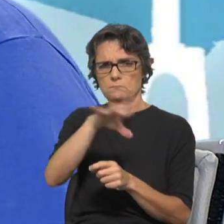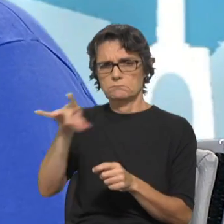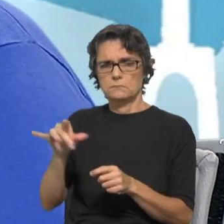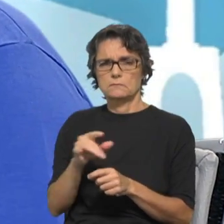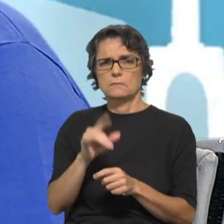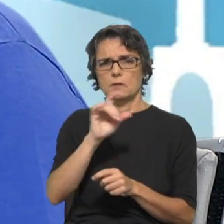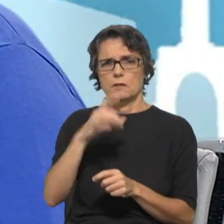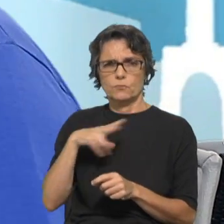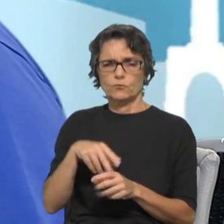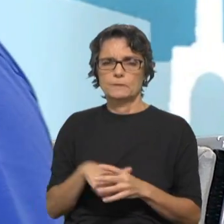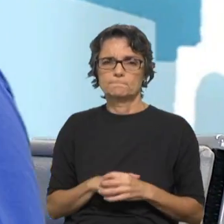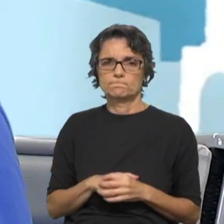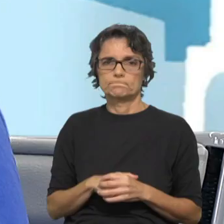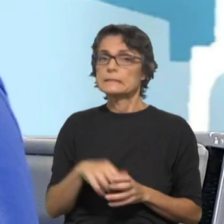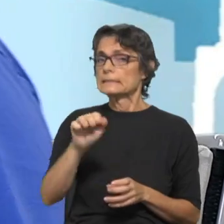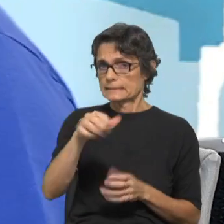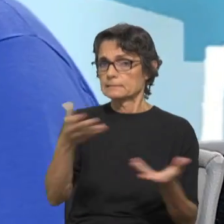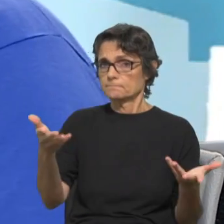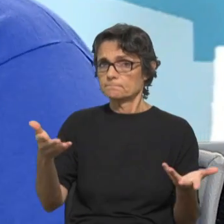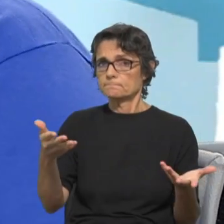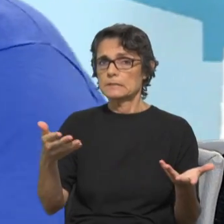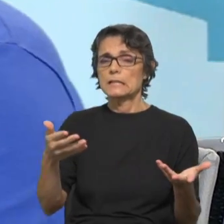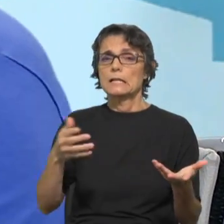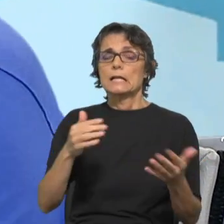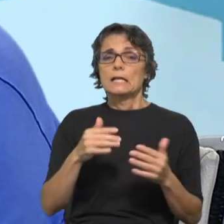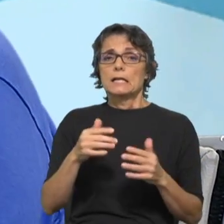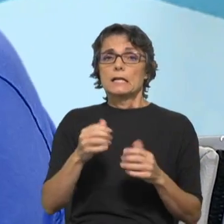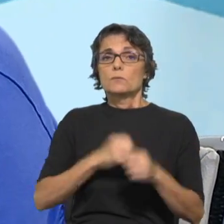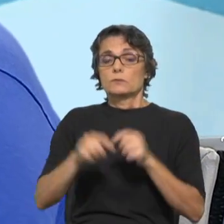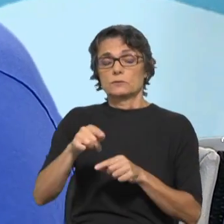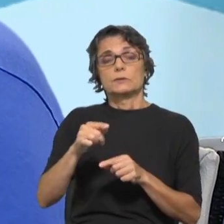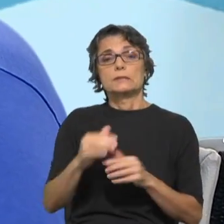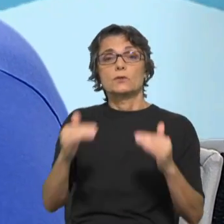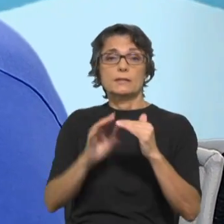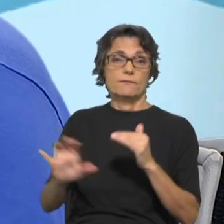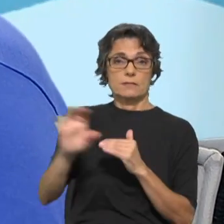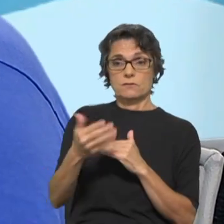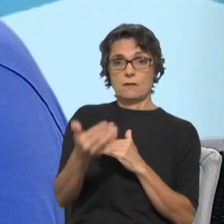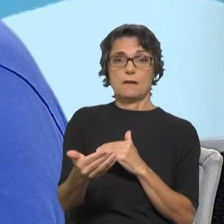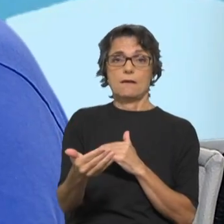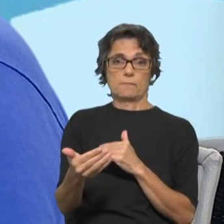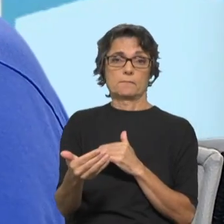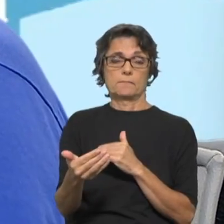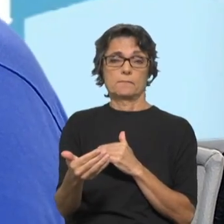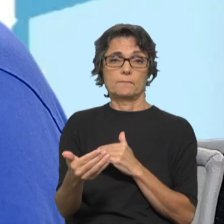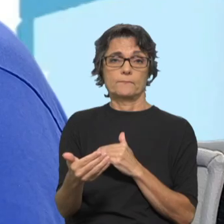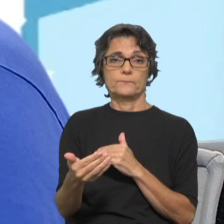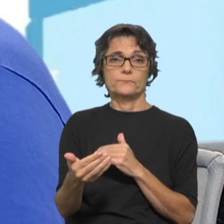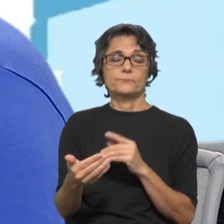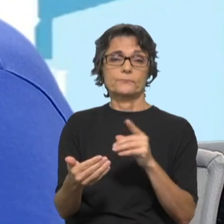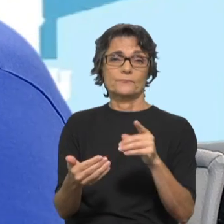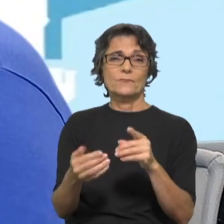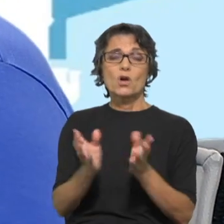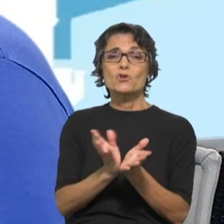O movimento está implementado em todo o país e, portanto, a exceção da Angra do Heroísmo é a